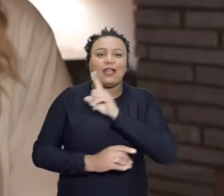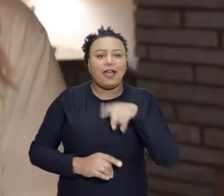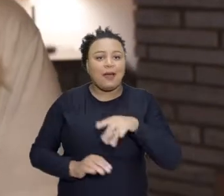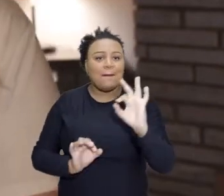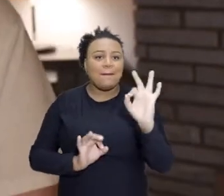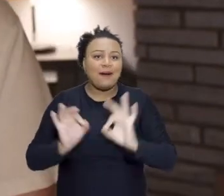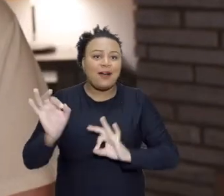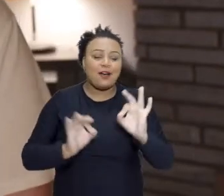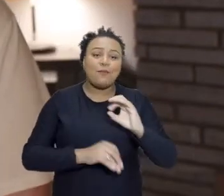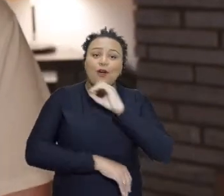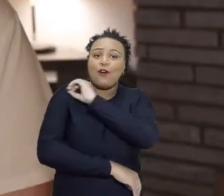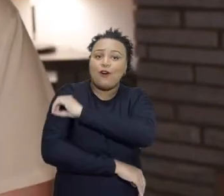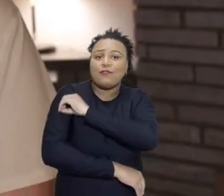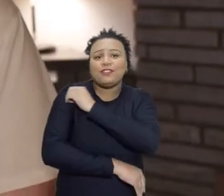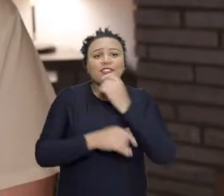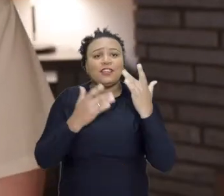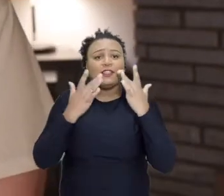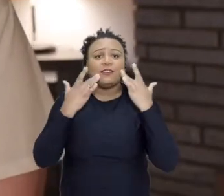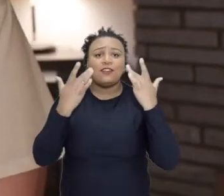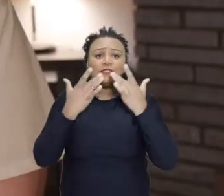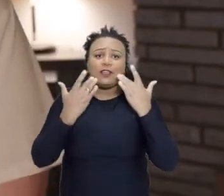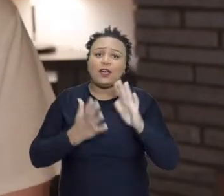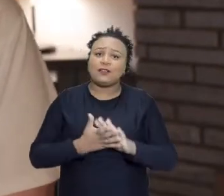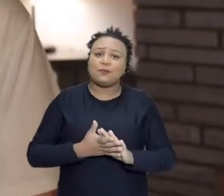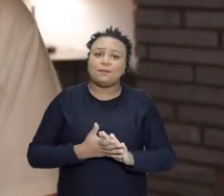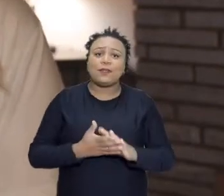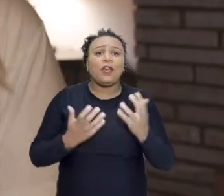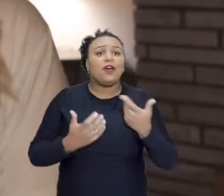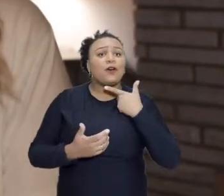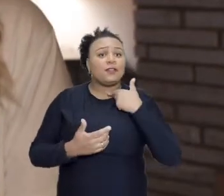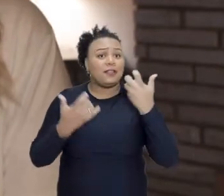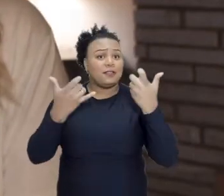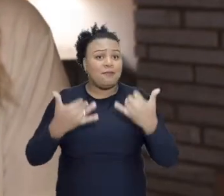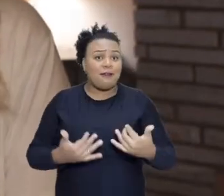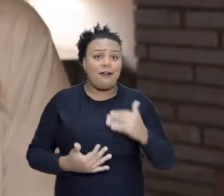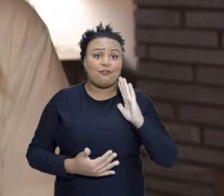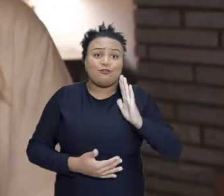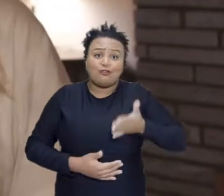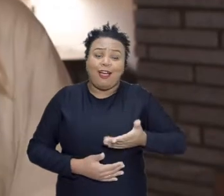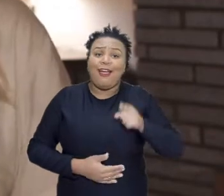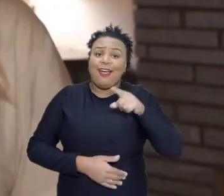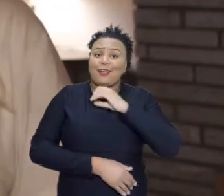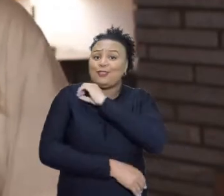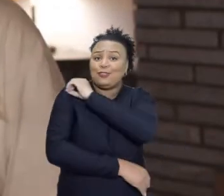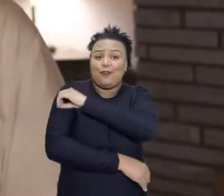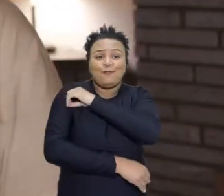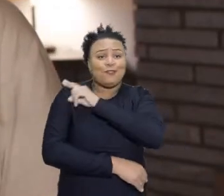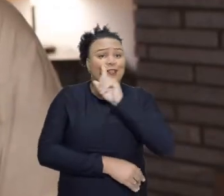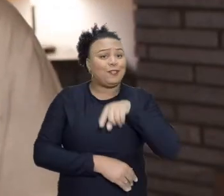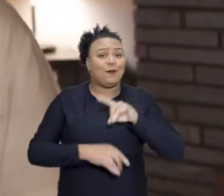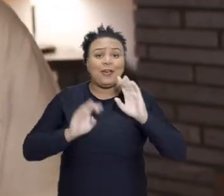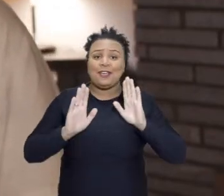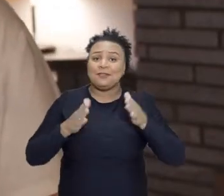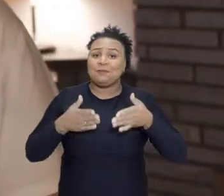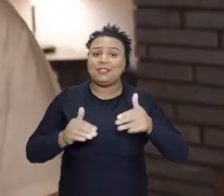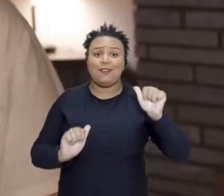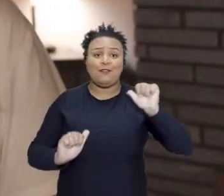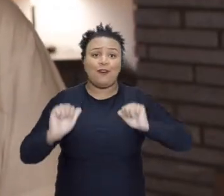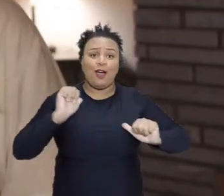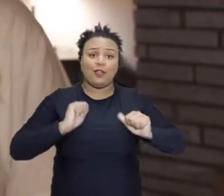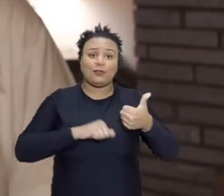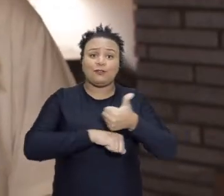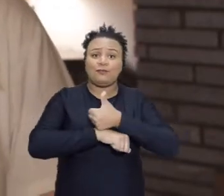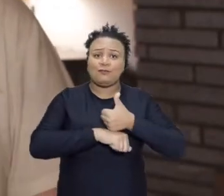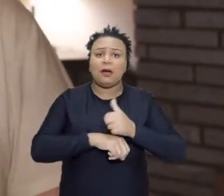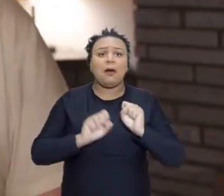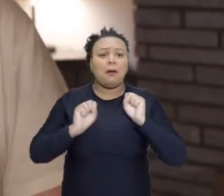uma um Oficina cenário de Teatro. com uma cortina Deixando amarela. bem claro já desde o início que essa oficina ela não é especialmente para atores profissionais,